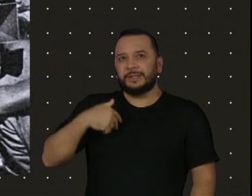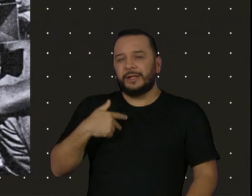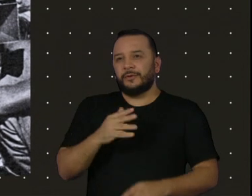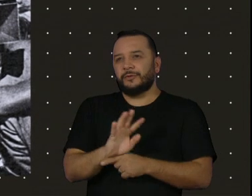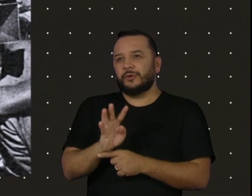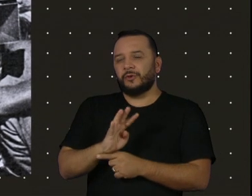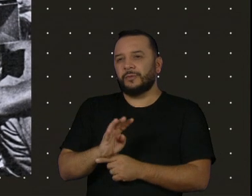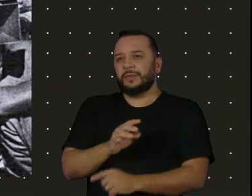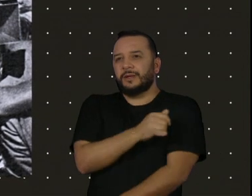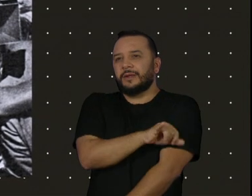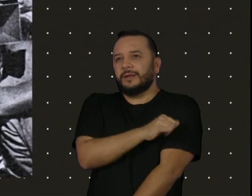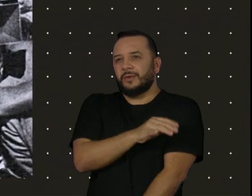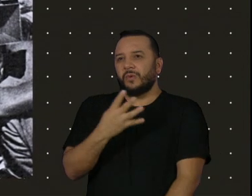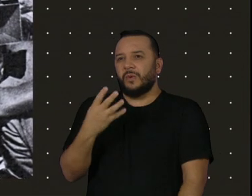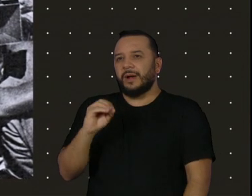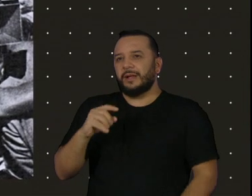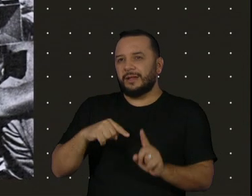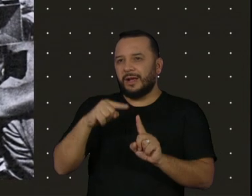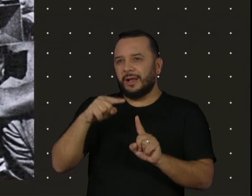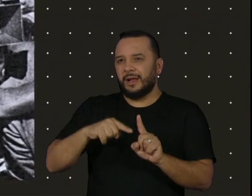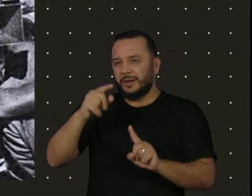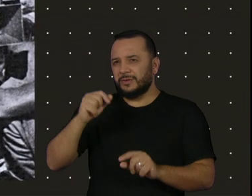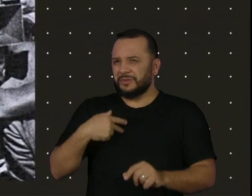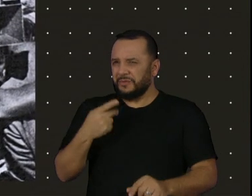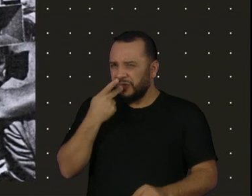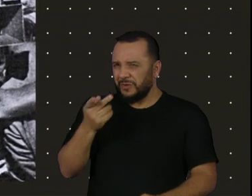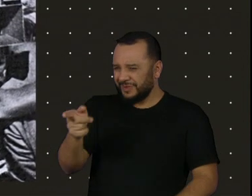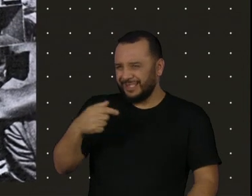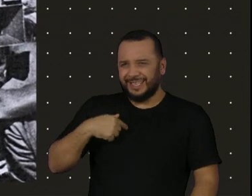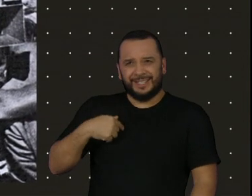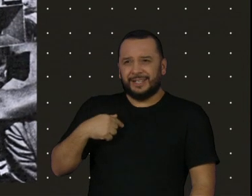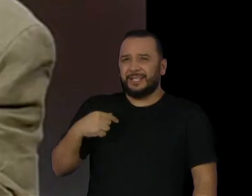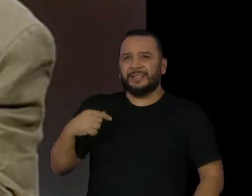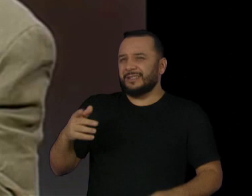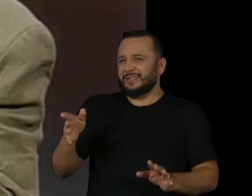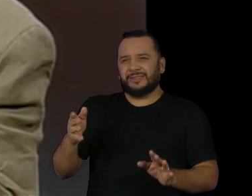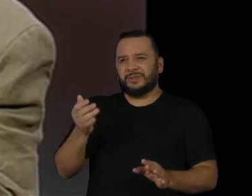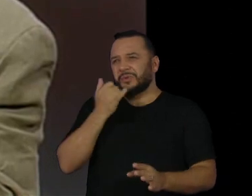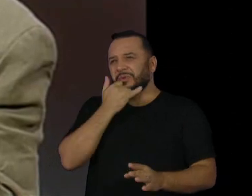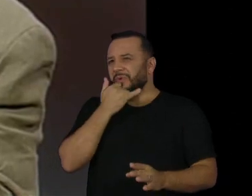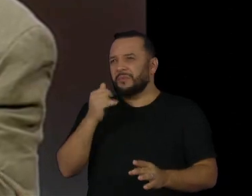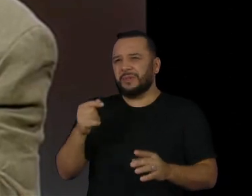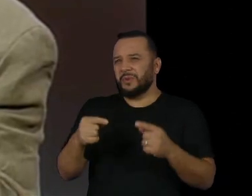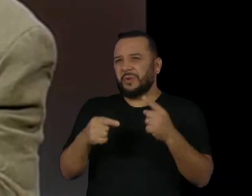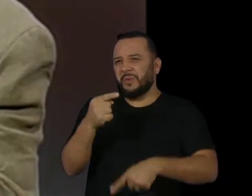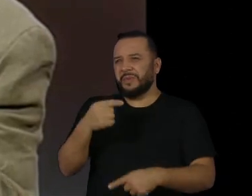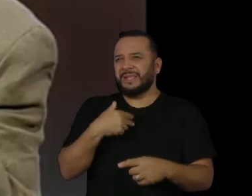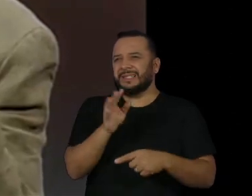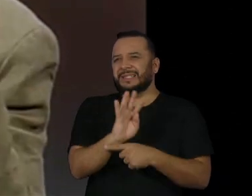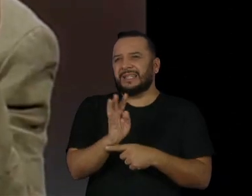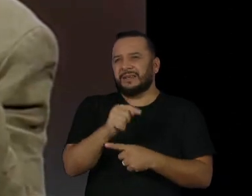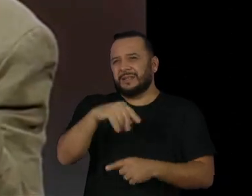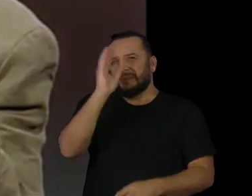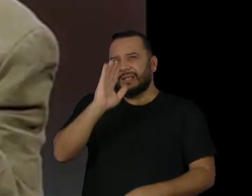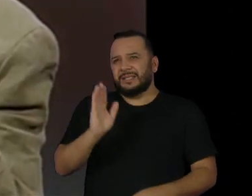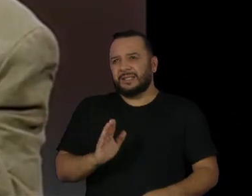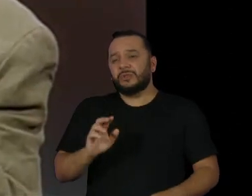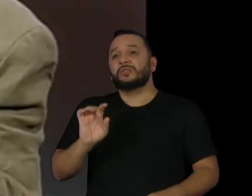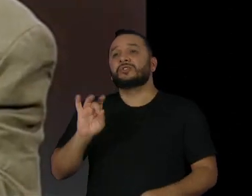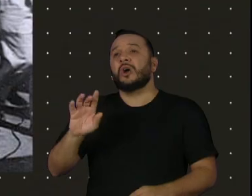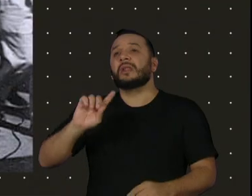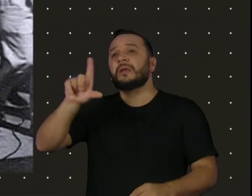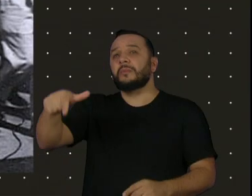Graus, o dirigente do partido disse: você está com a ilusão pequeno burguesa, porque cinema no Brasil só depois da